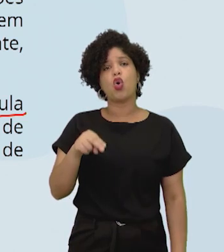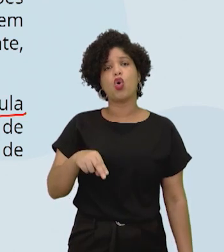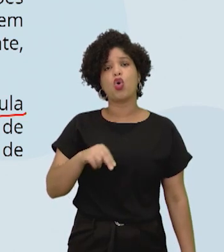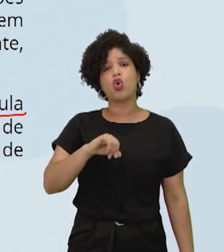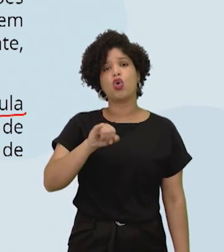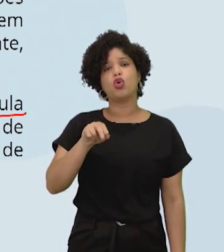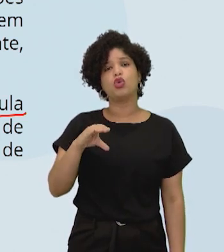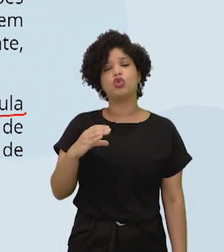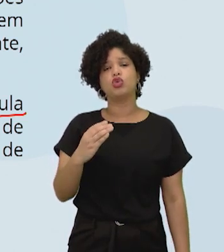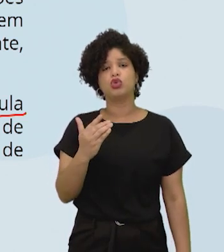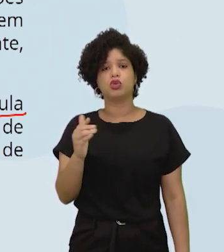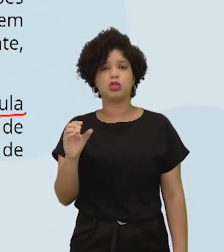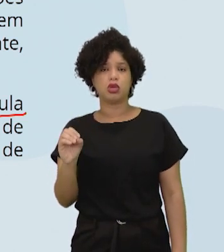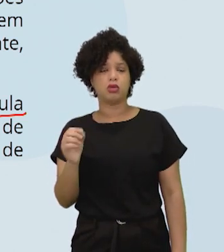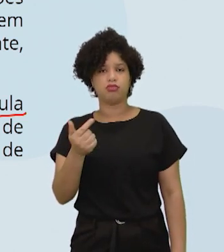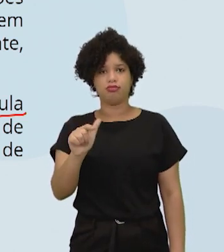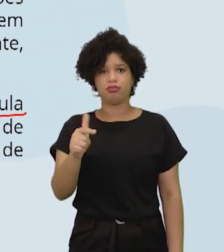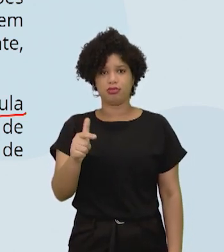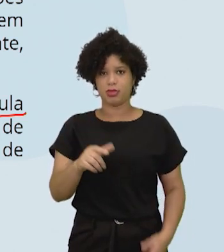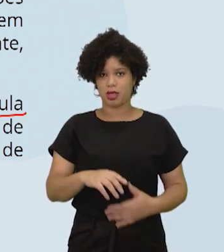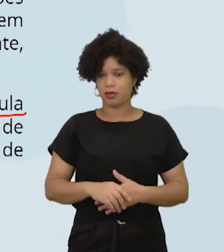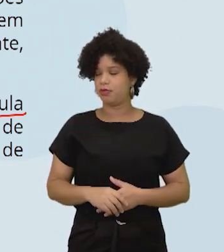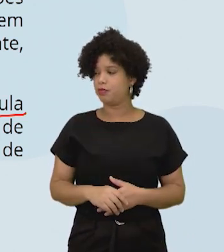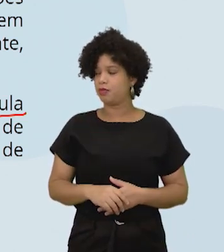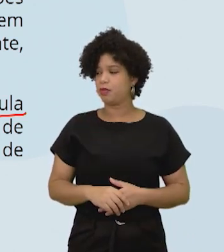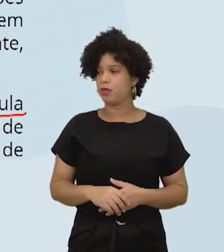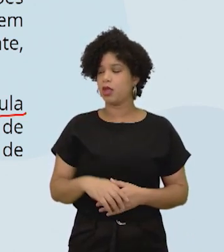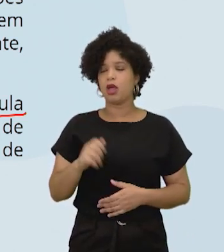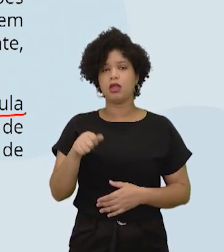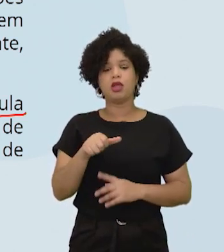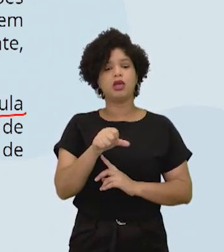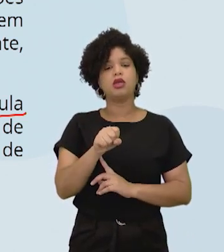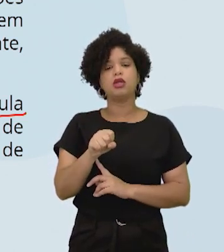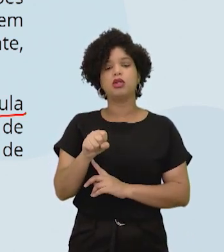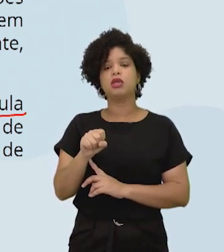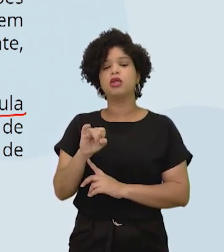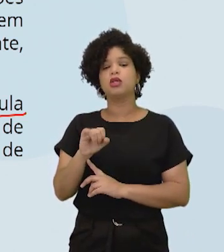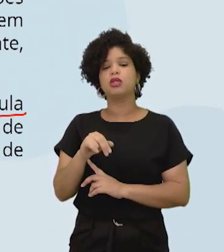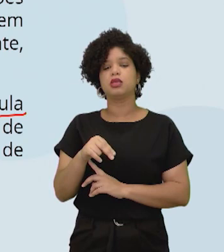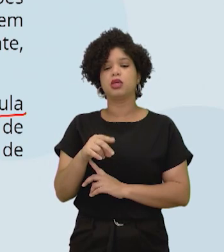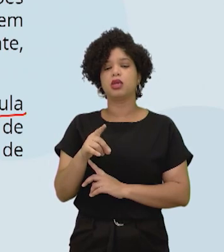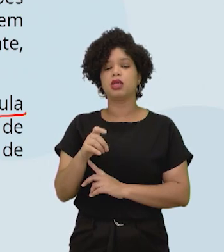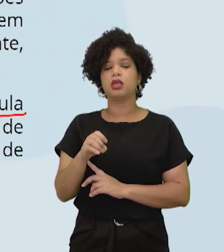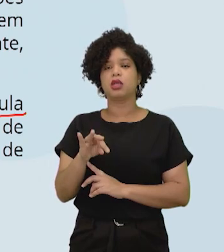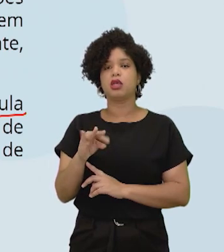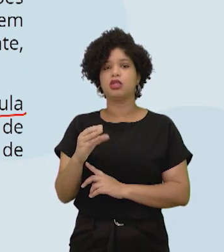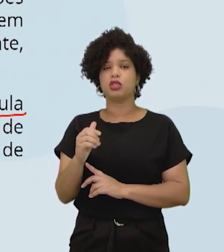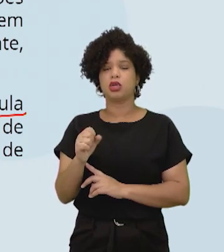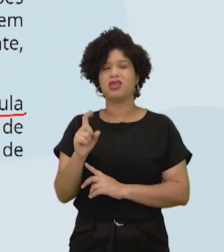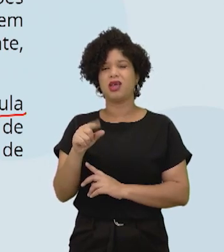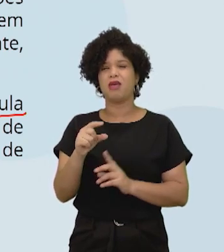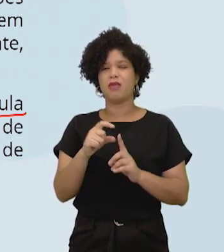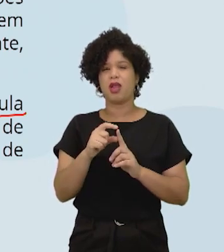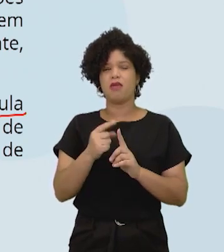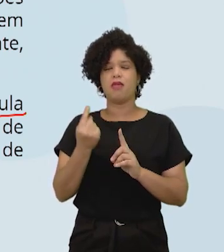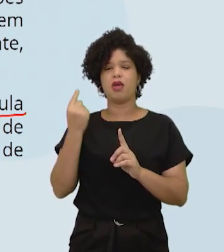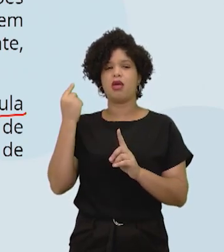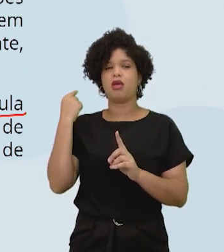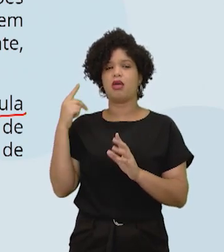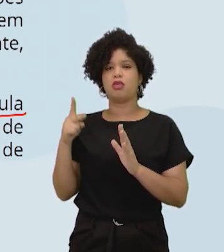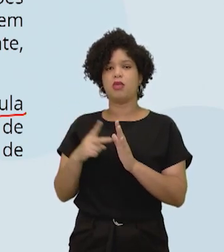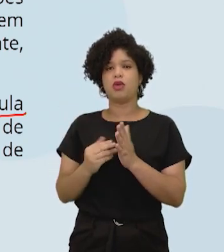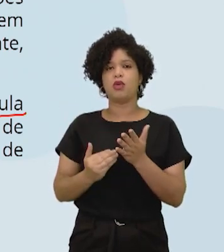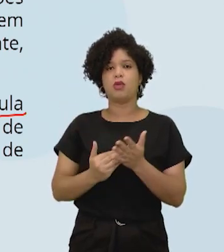por conectivos, elas são chamadas de sindéticas, porque vem da palavra síndeton grega, que significa